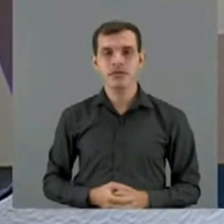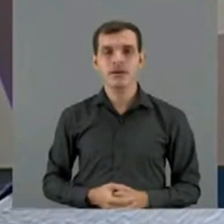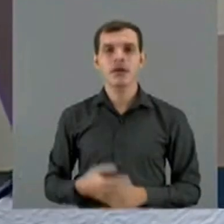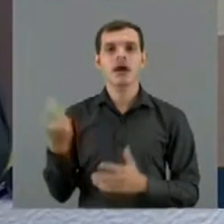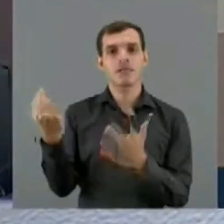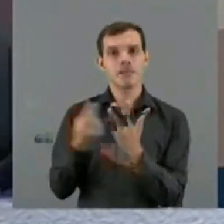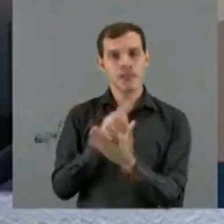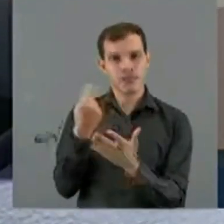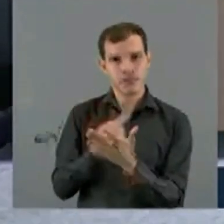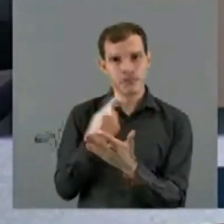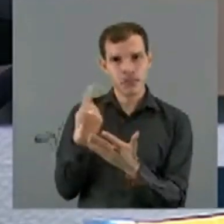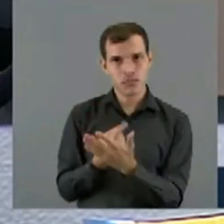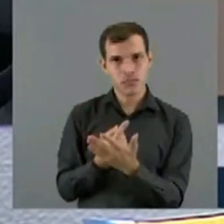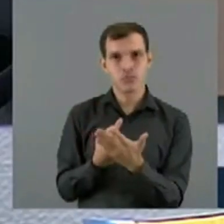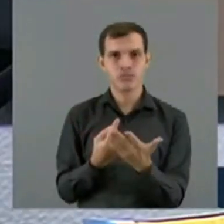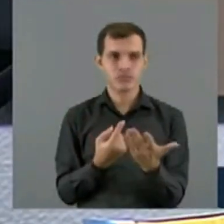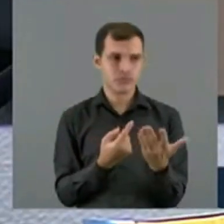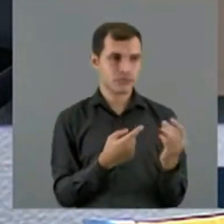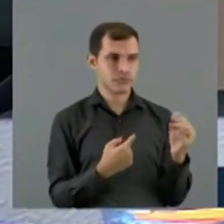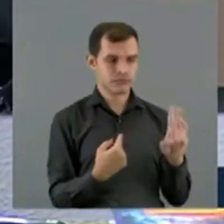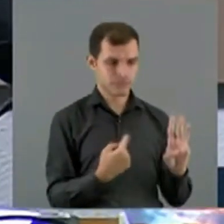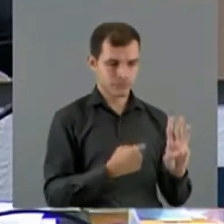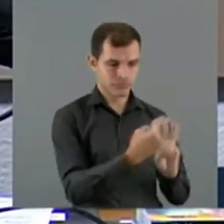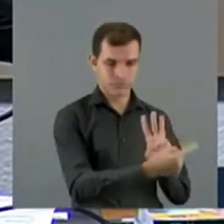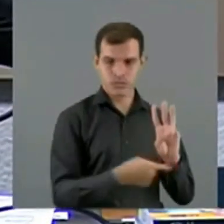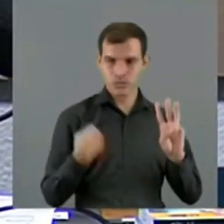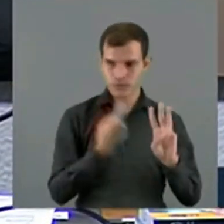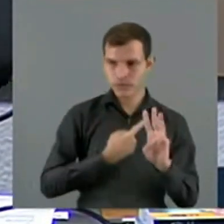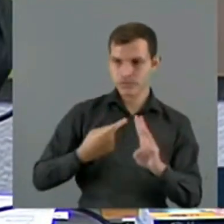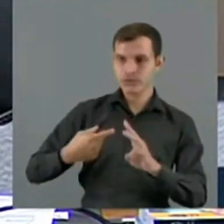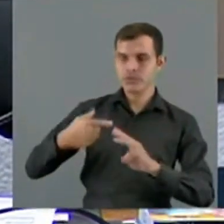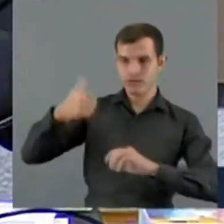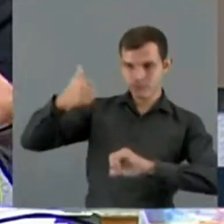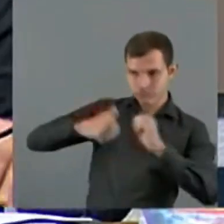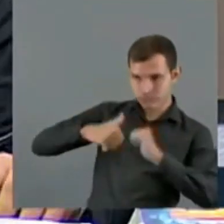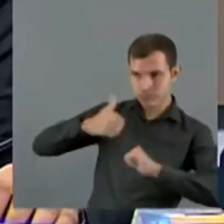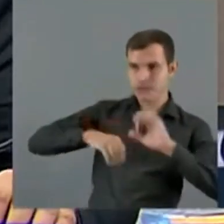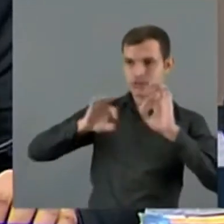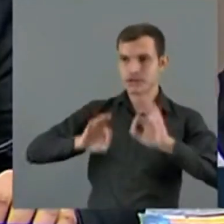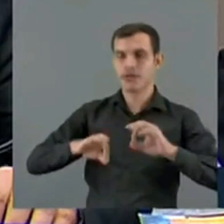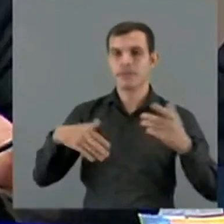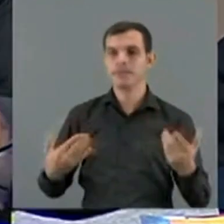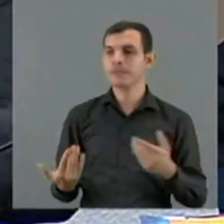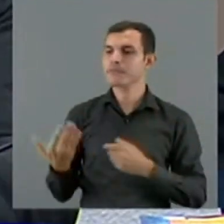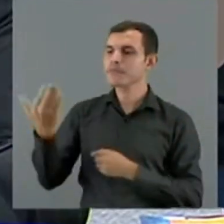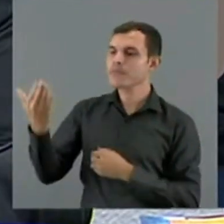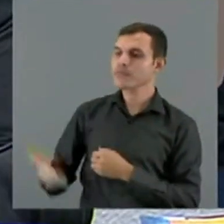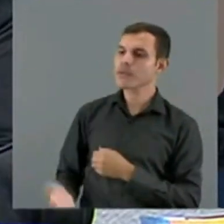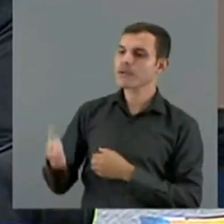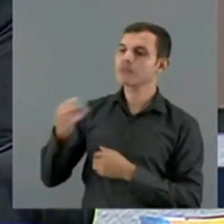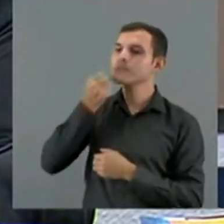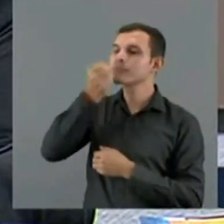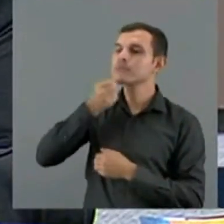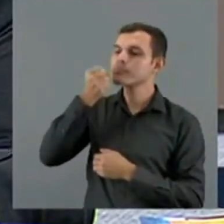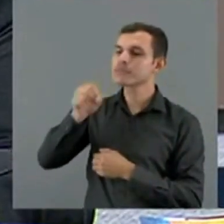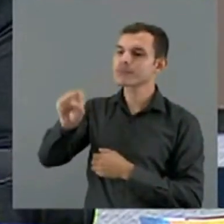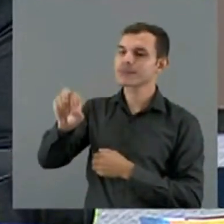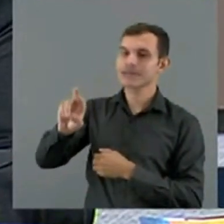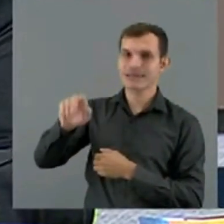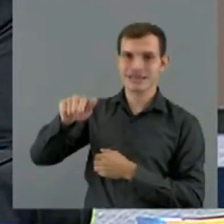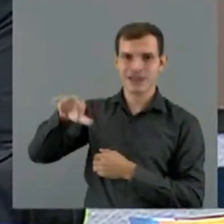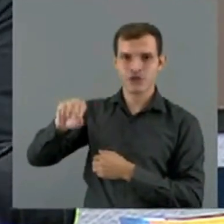direcionadas a nós que estamos aqui sendo sabatinados pelo senador Sérgio